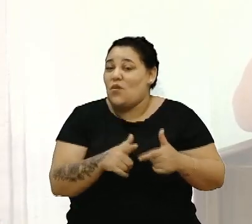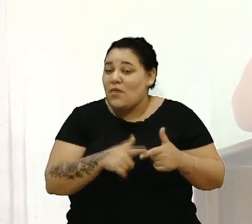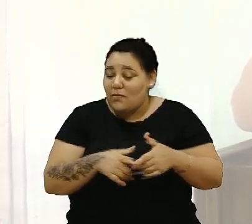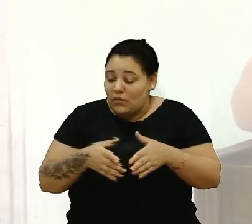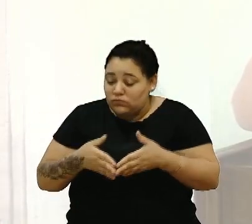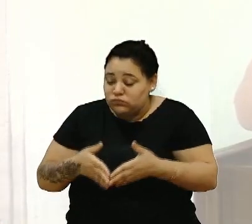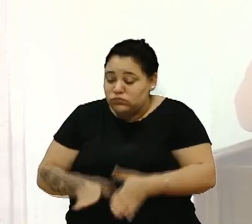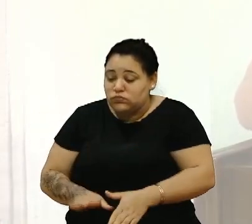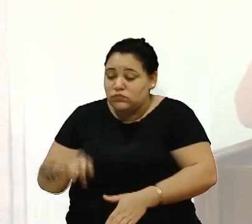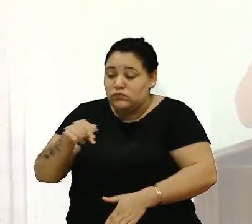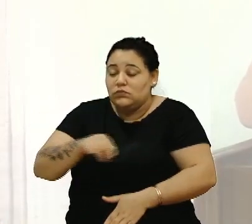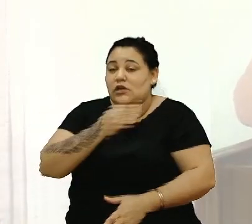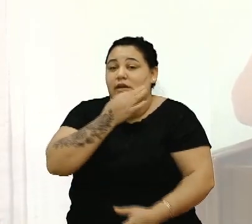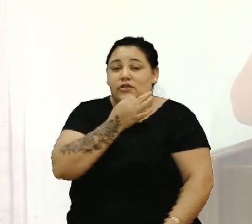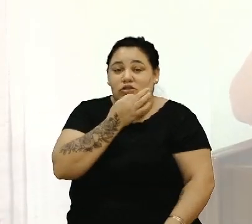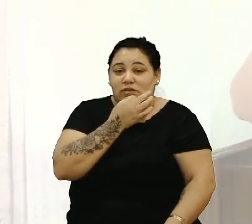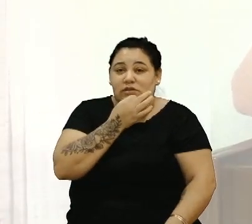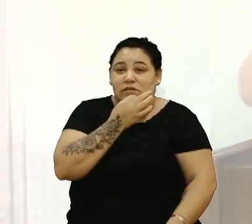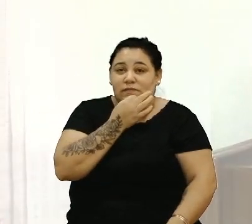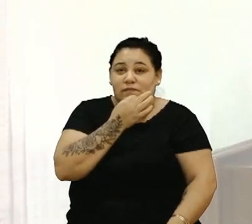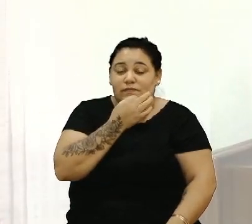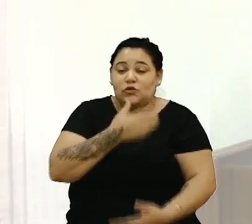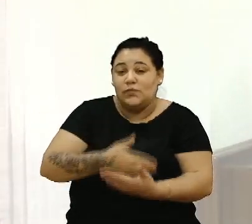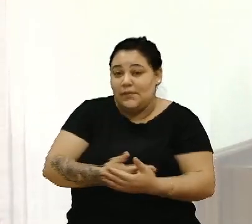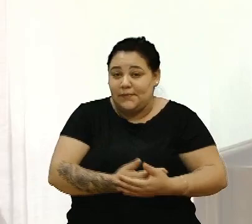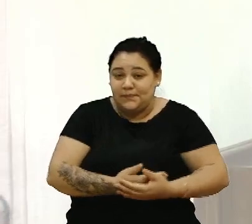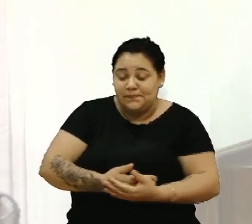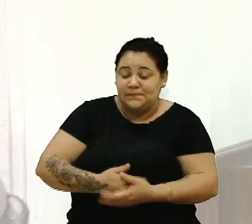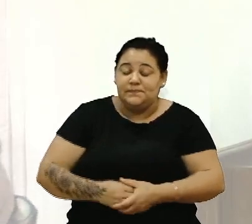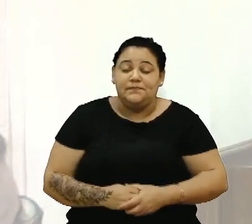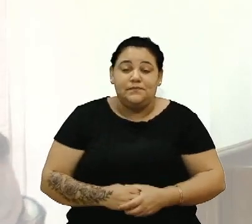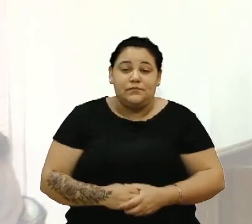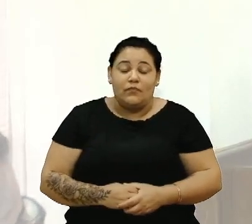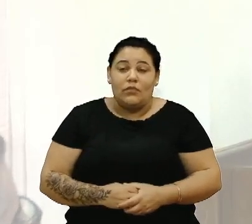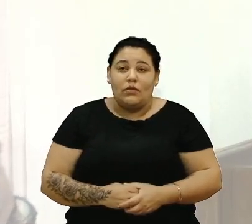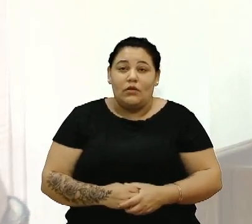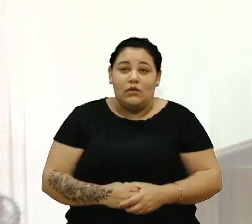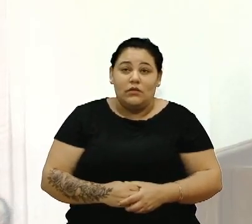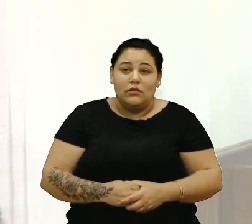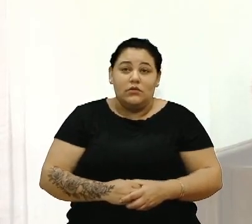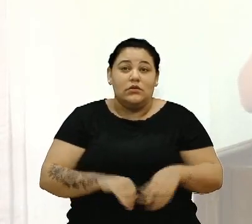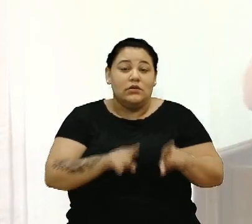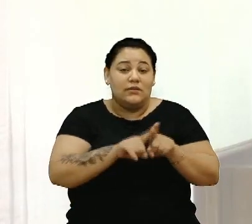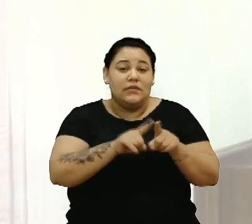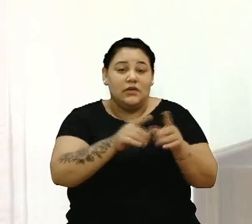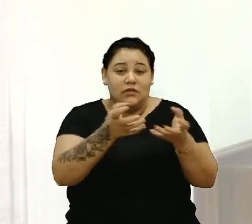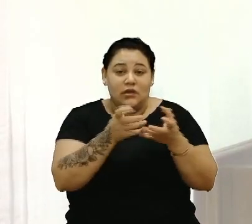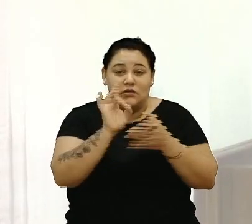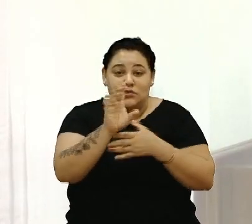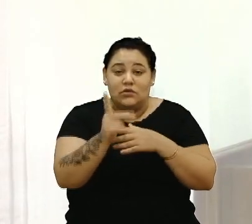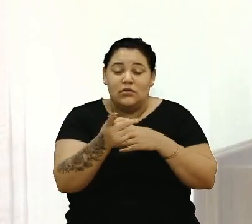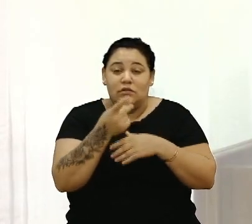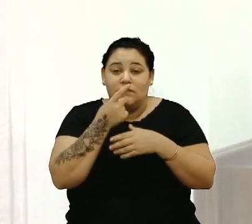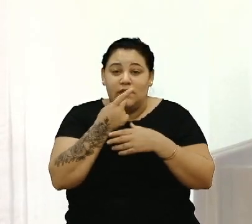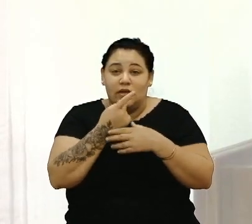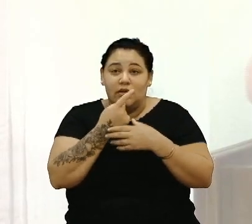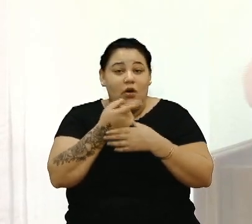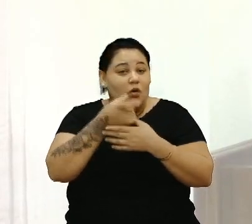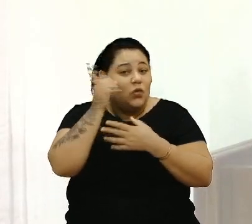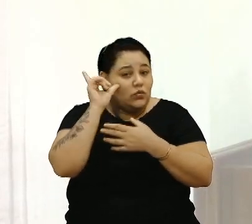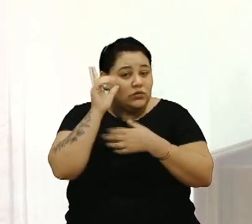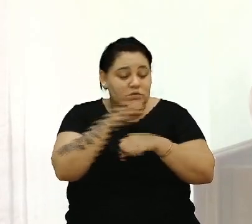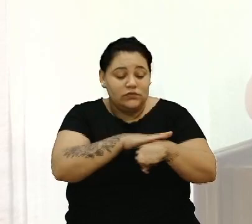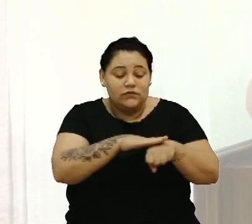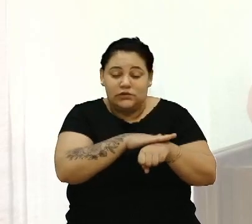aqui em Caxias do Sul dos nossos bebês. Também eu quero só fazer uma prestação de contas, que ontem, conversando com a